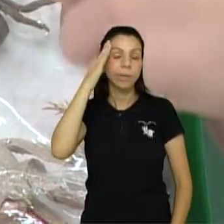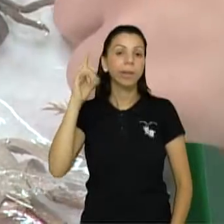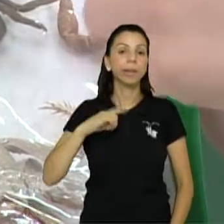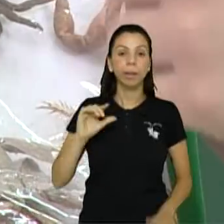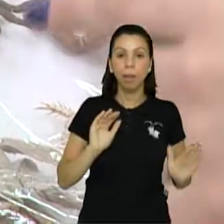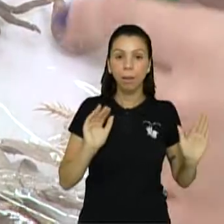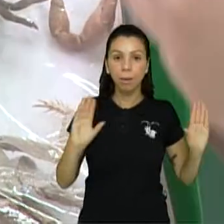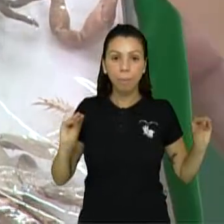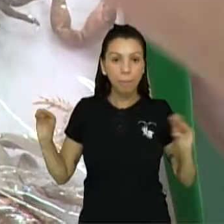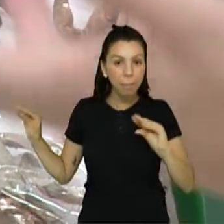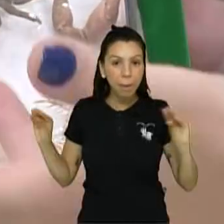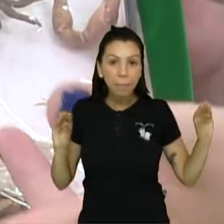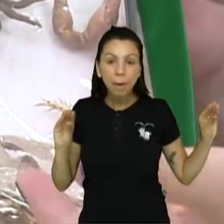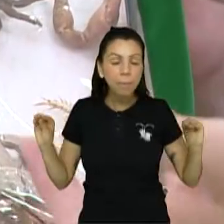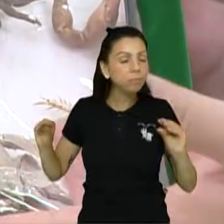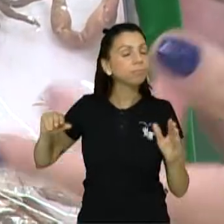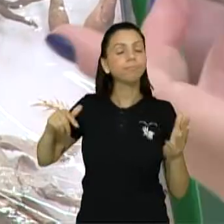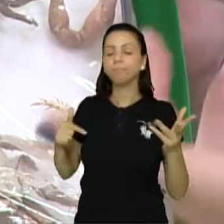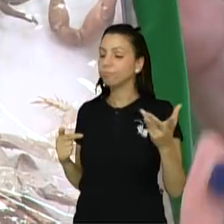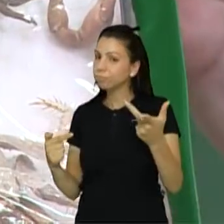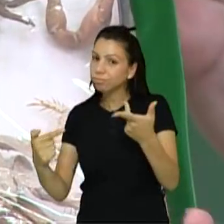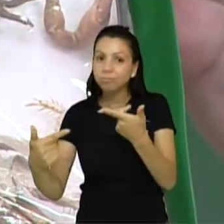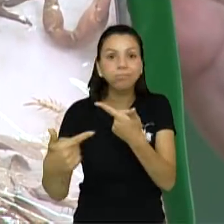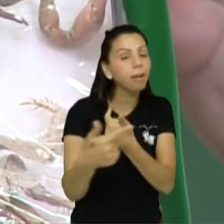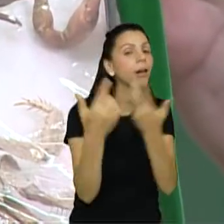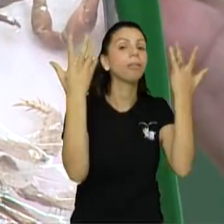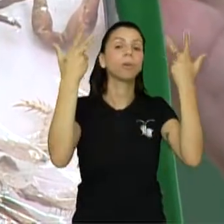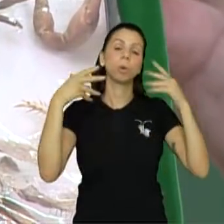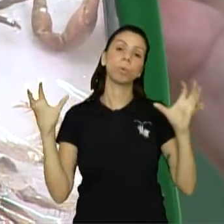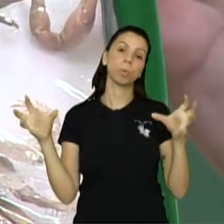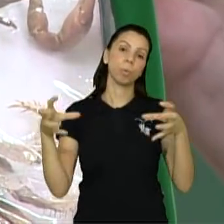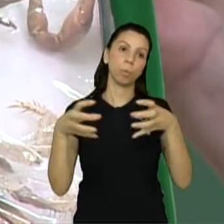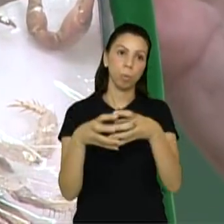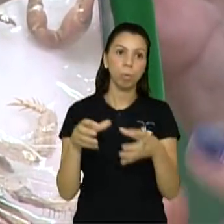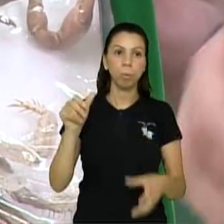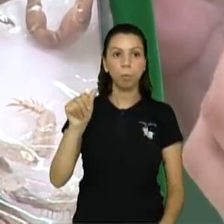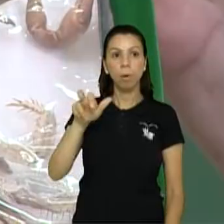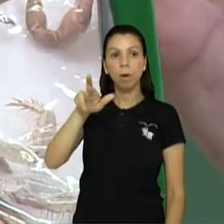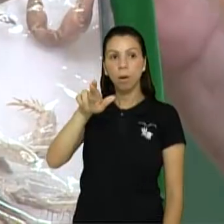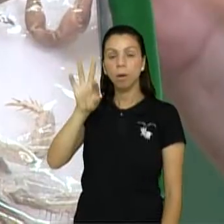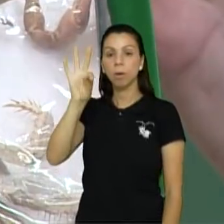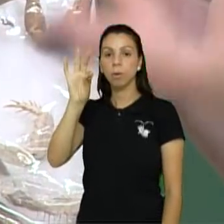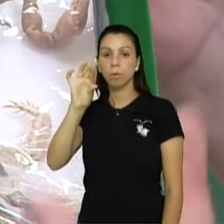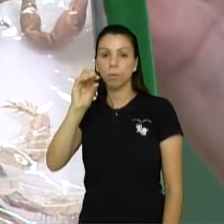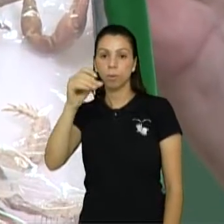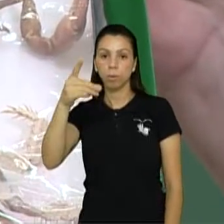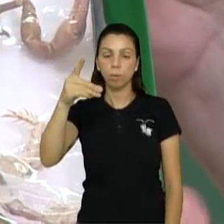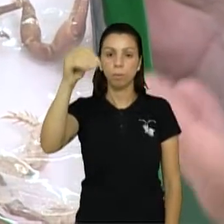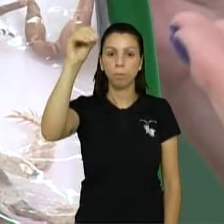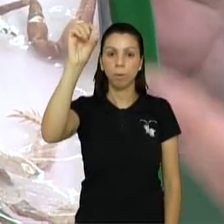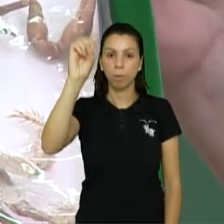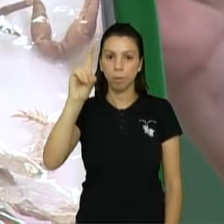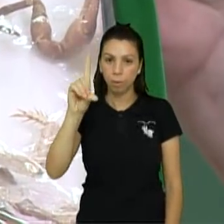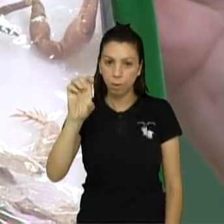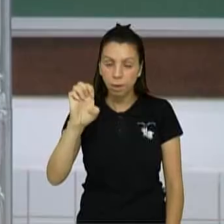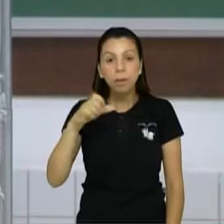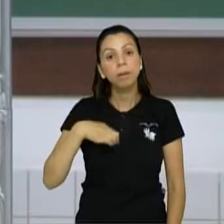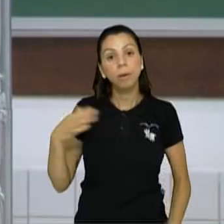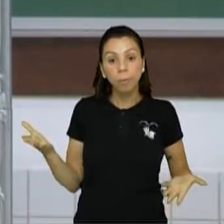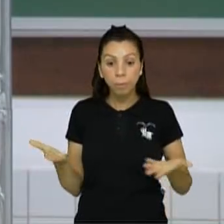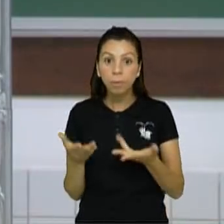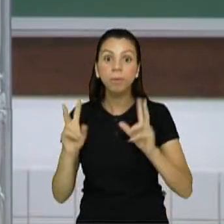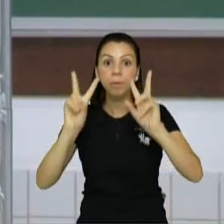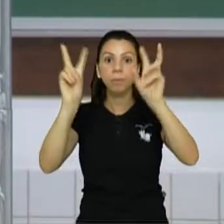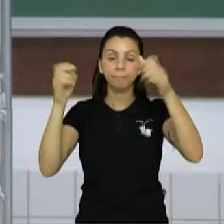siris, caranguejos, vários animais do grupo dos artrópodes que vão ser o nosso tema de estudo na aula de hoje e